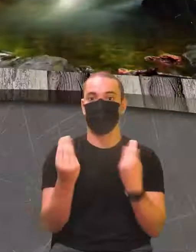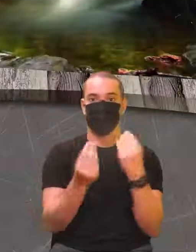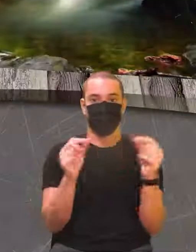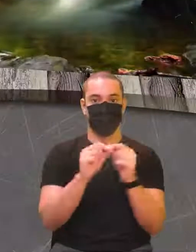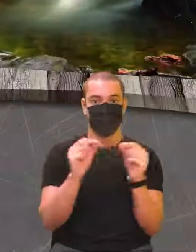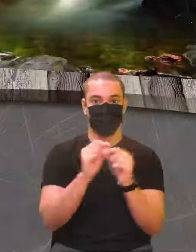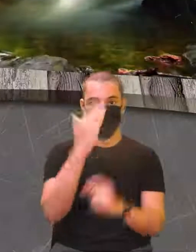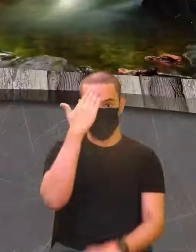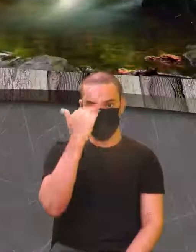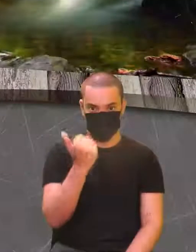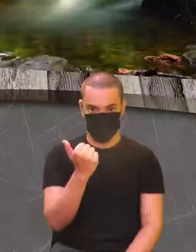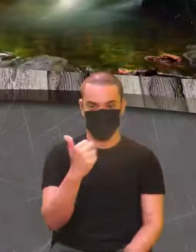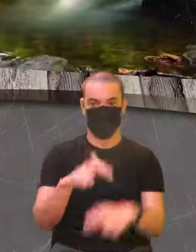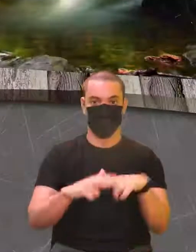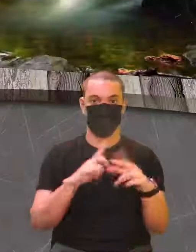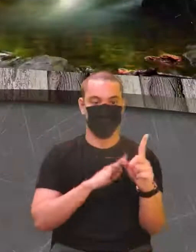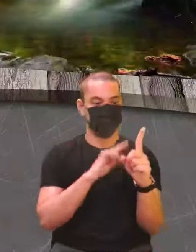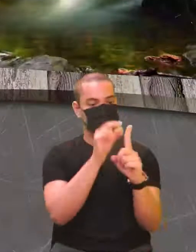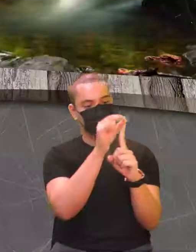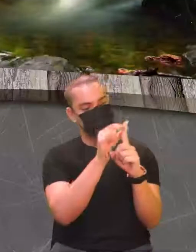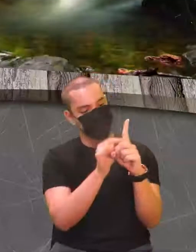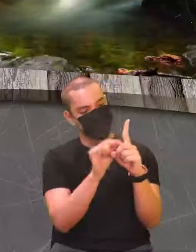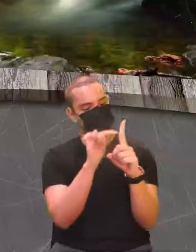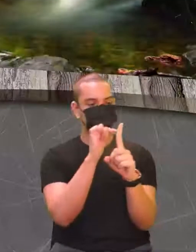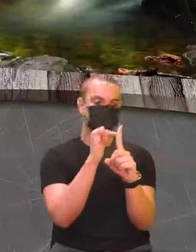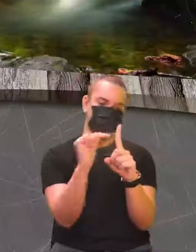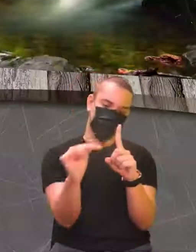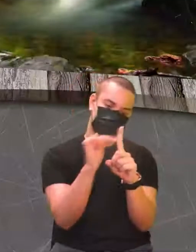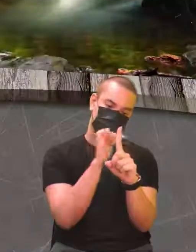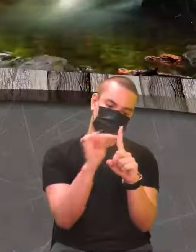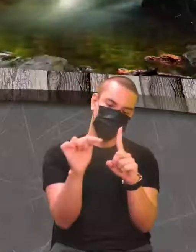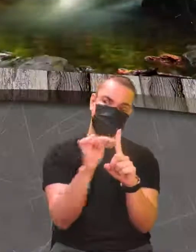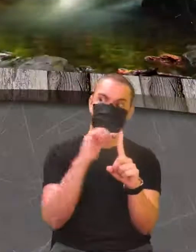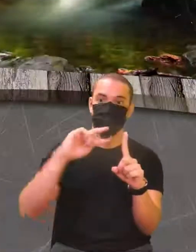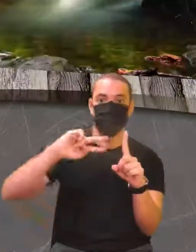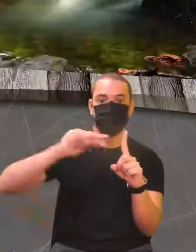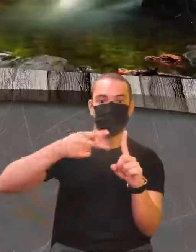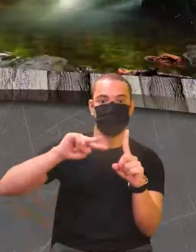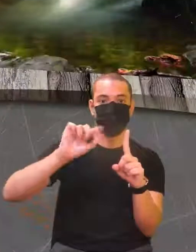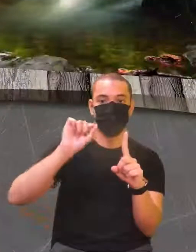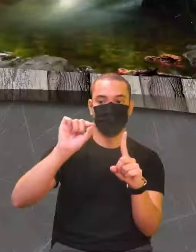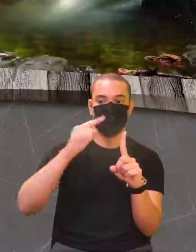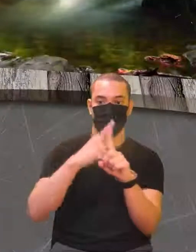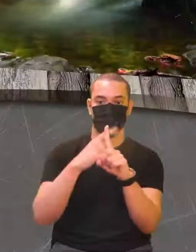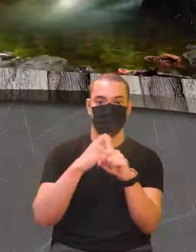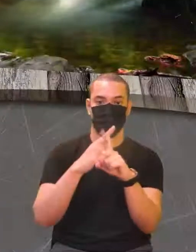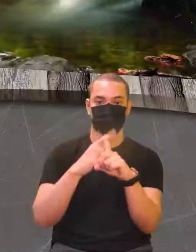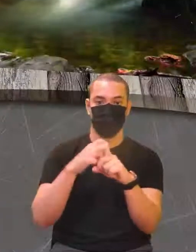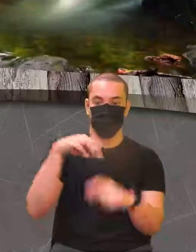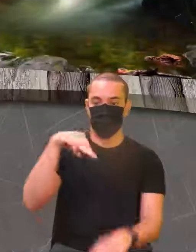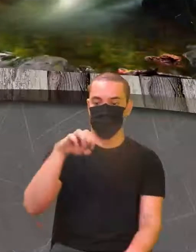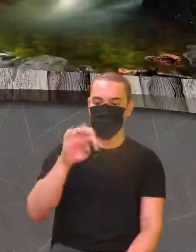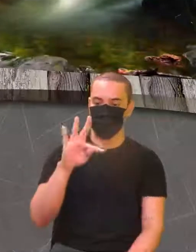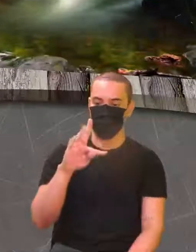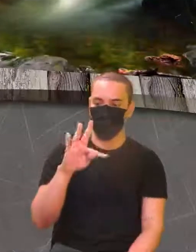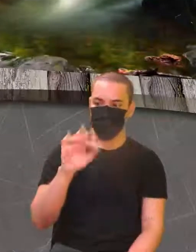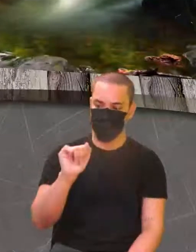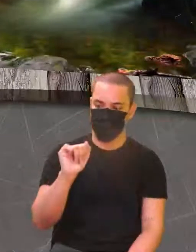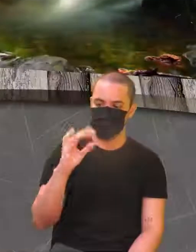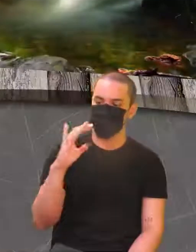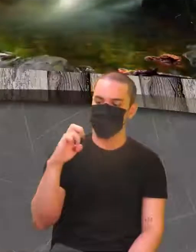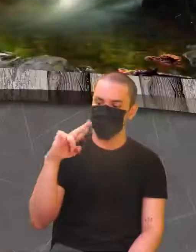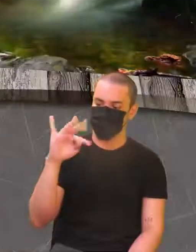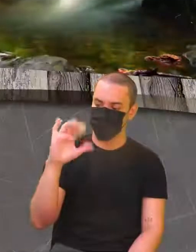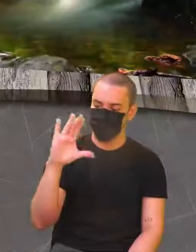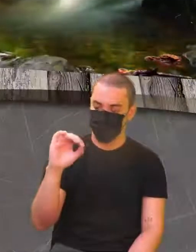então do cromossomo. Então, quando você tem esse centrômero no meio, você tem um cromossomo metacêntrico. Se